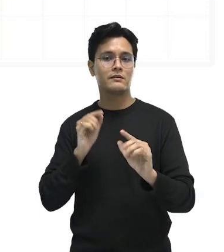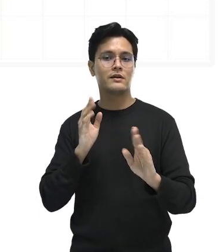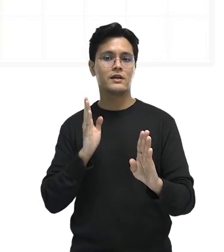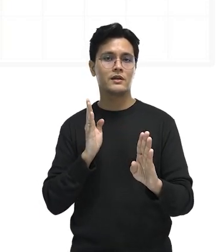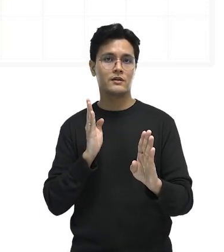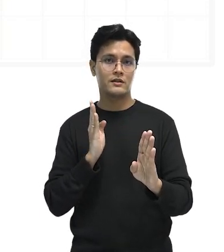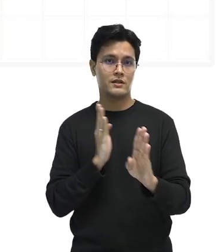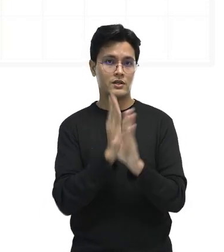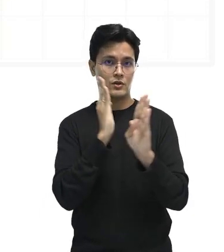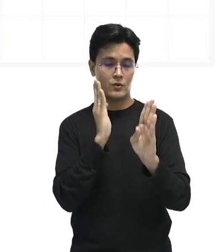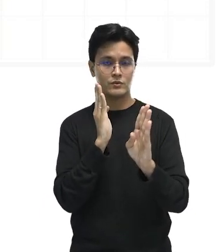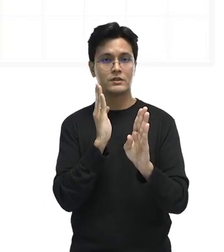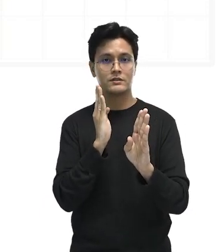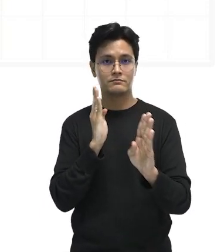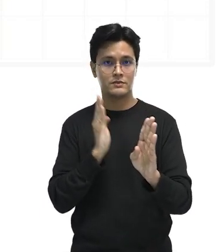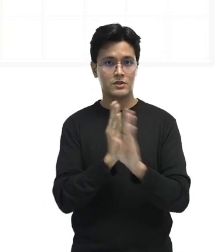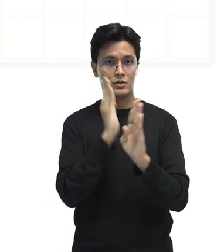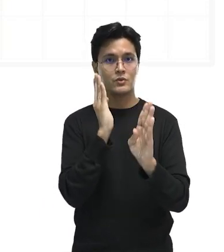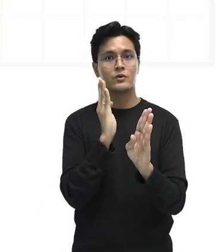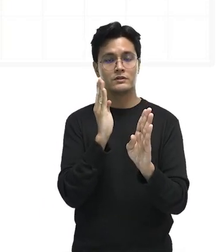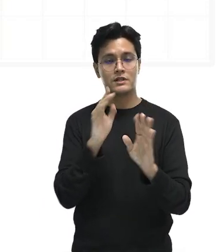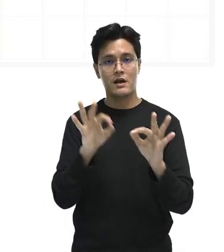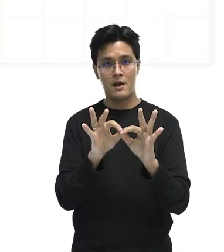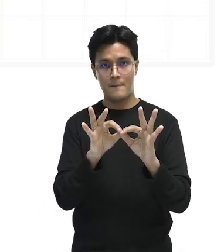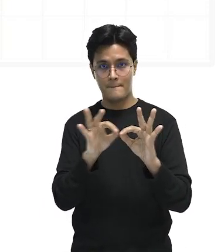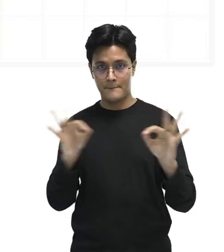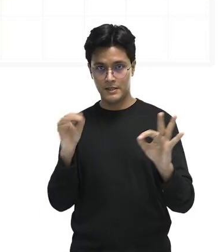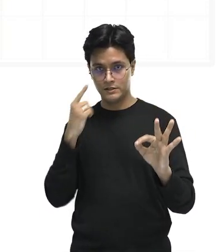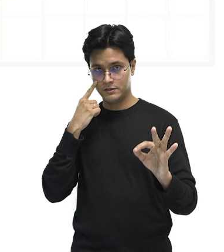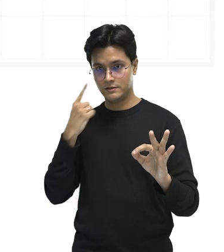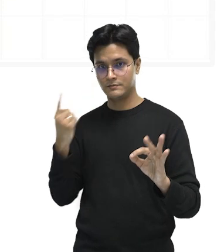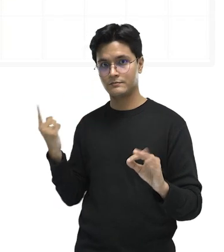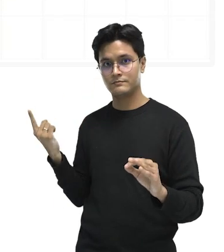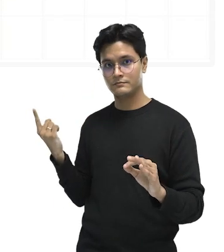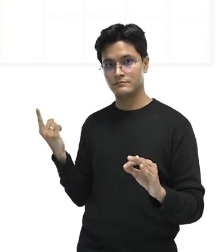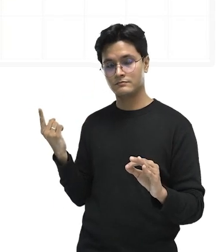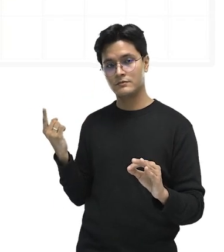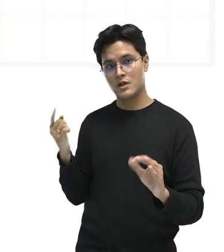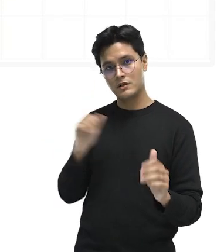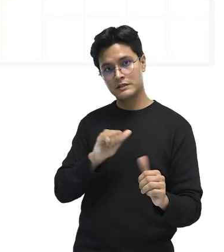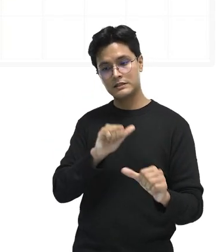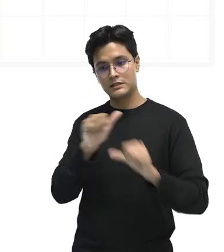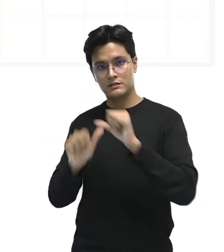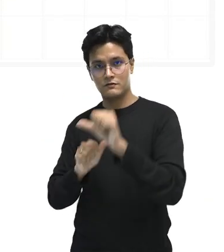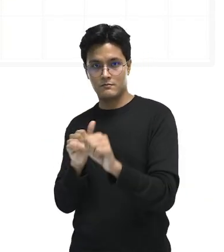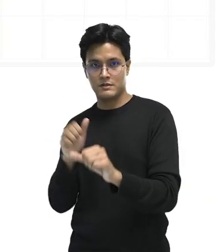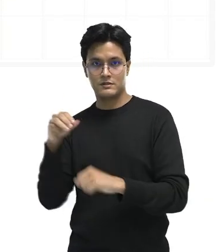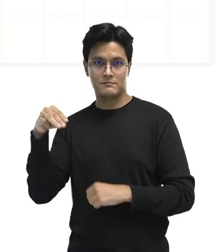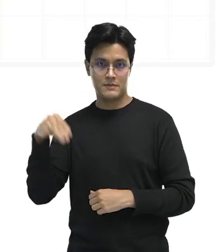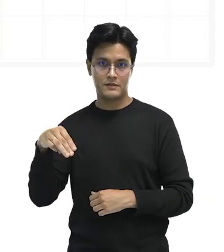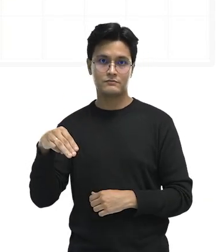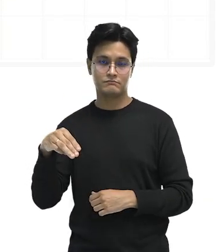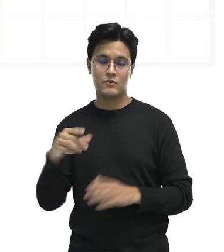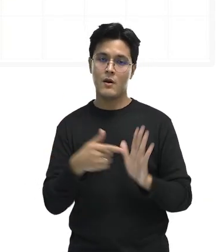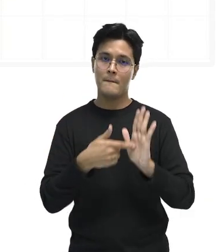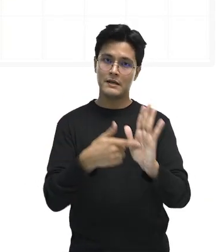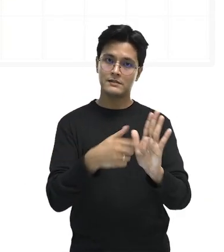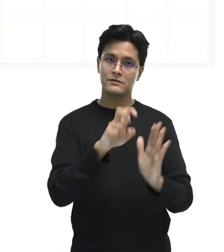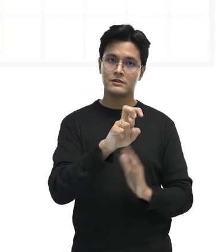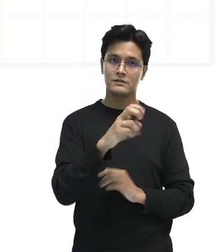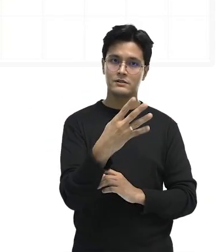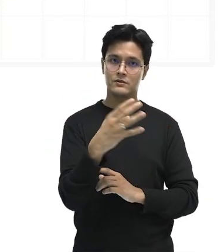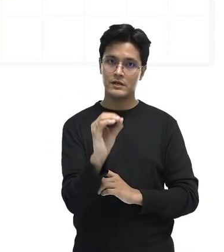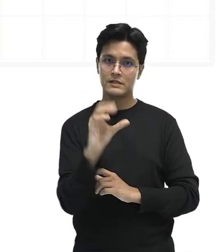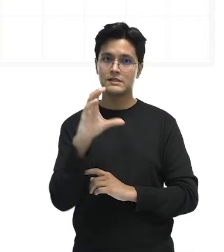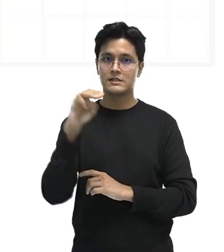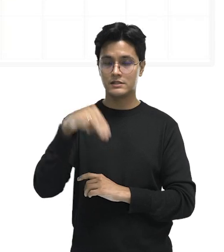O objetivo do problema era a gente encontrar essa medida aqui em metro. Ele deu em centímetros. Eu fiz o cálculo para